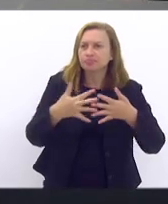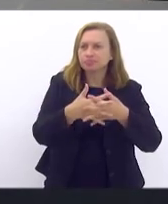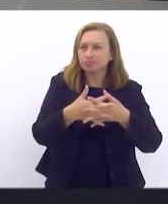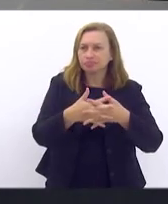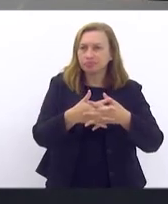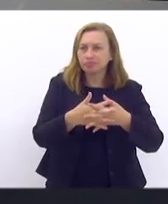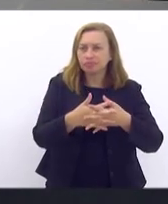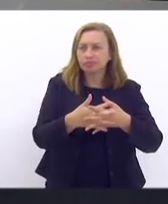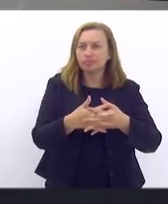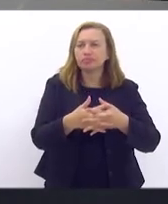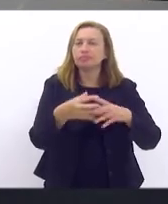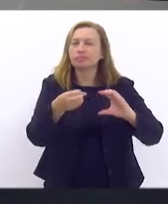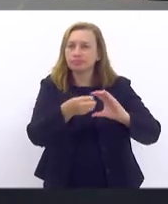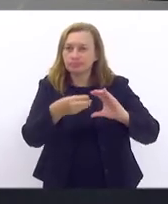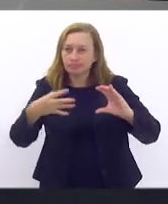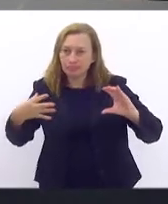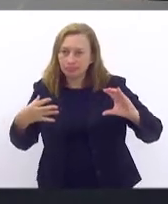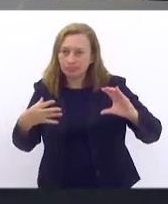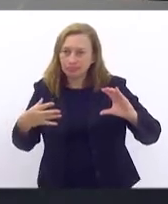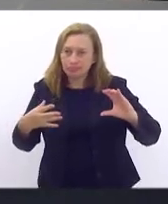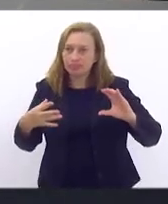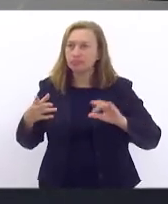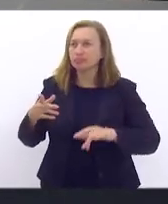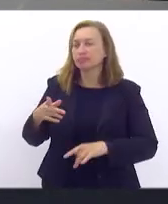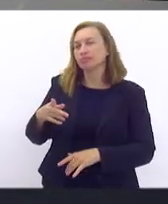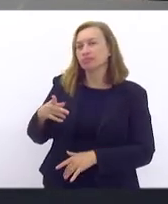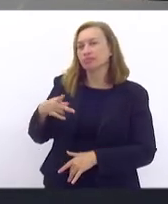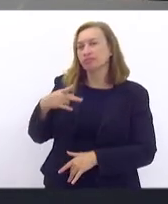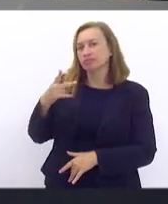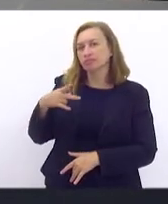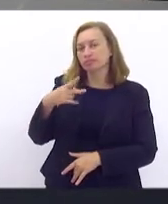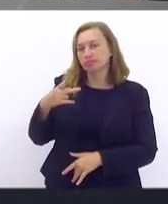na descrição que foi feita